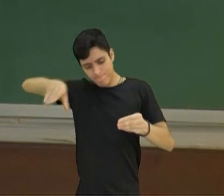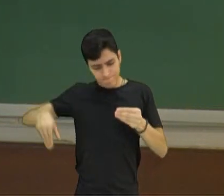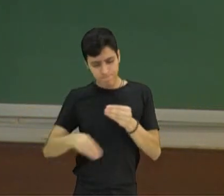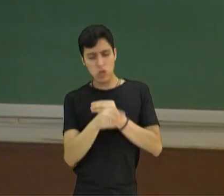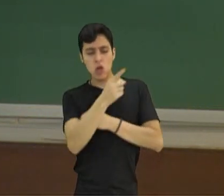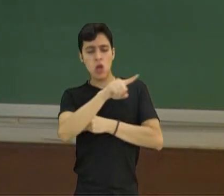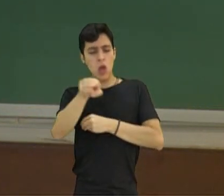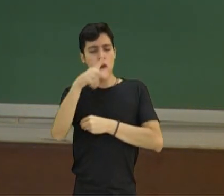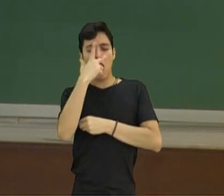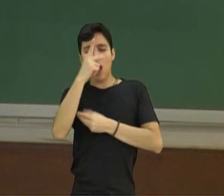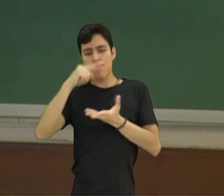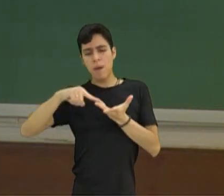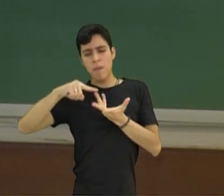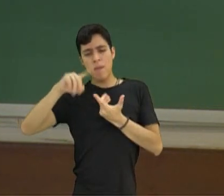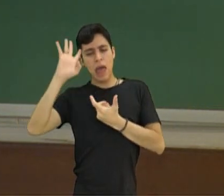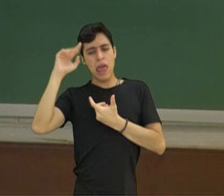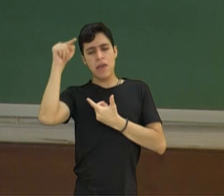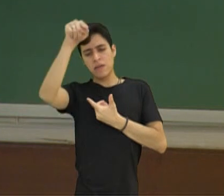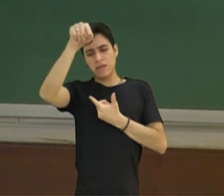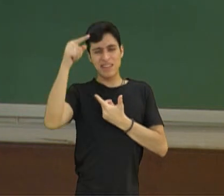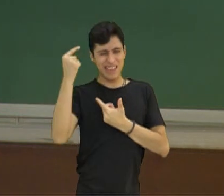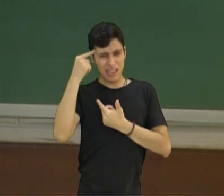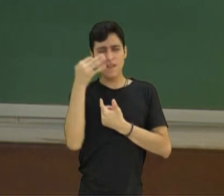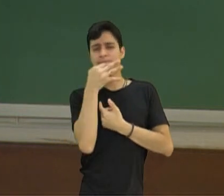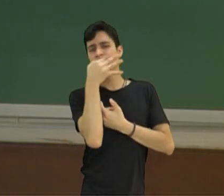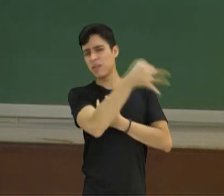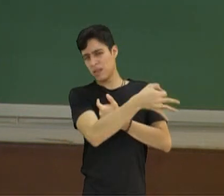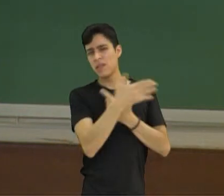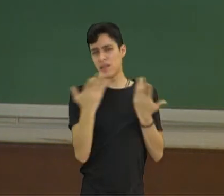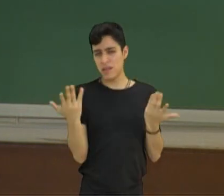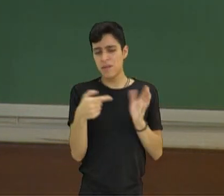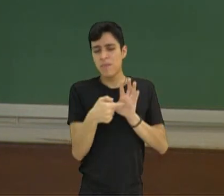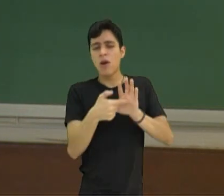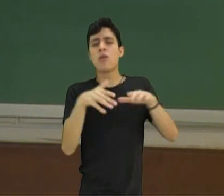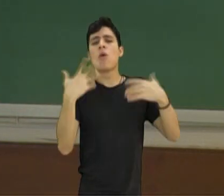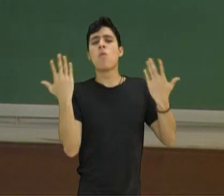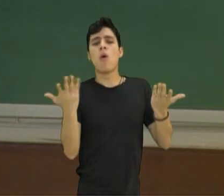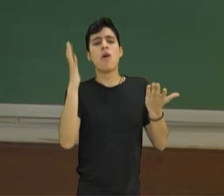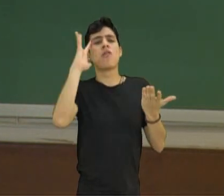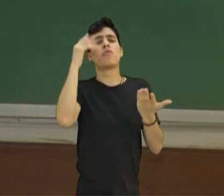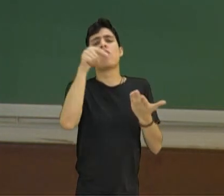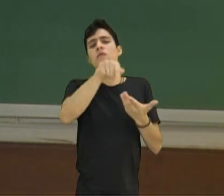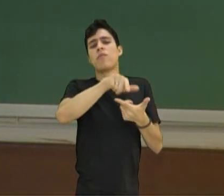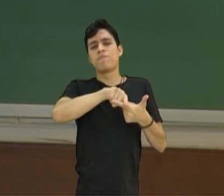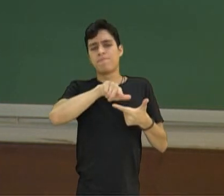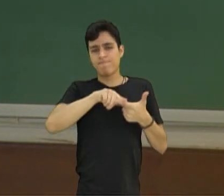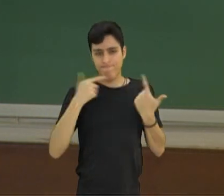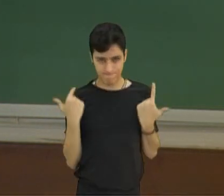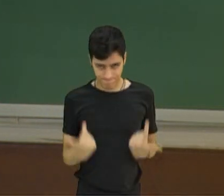Então, ele faz uma crítica, normalmente, e mostra uma solução para aquela temática.